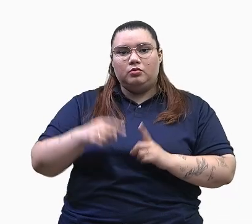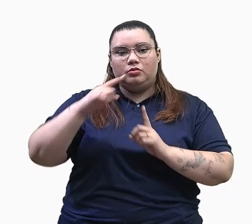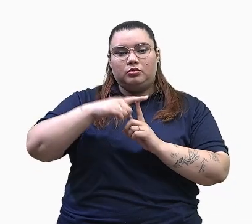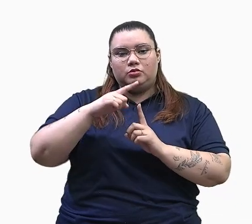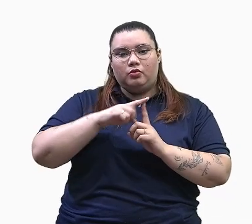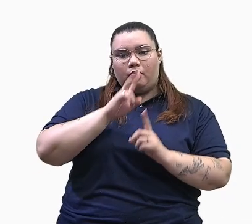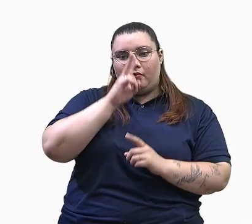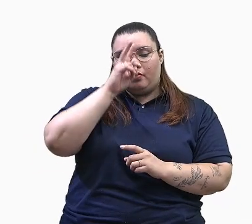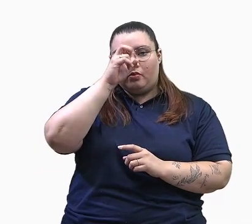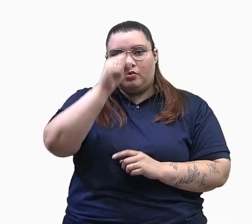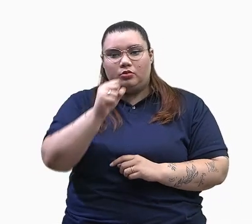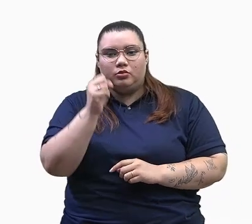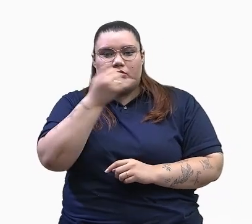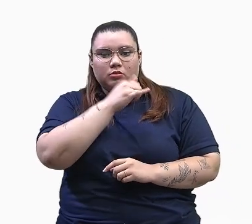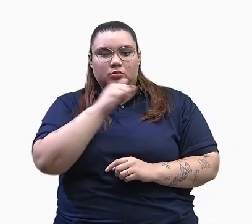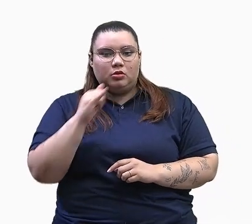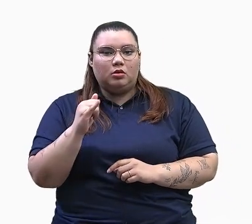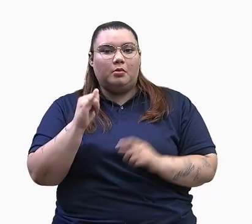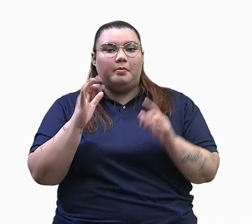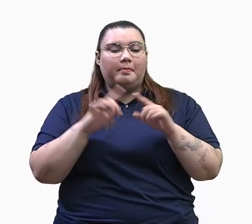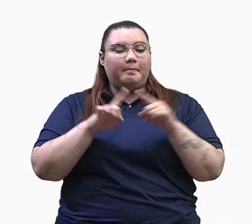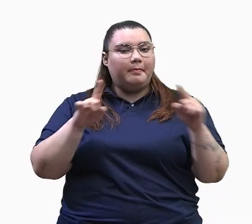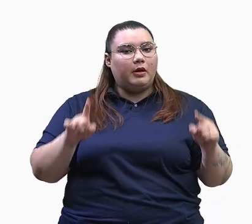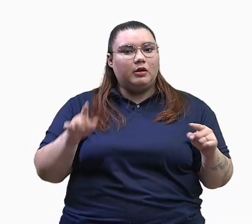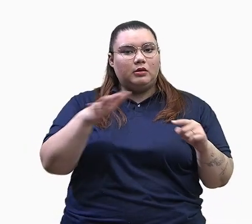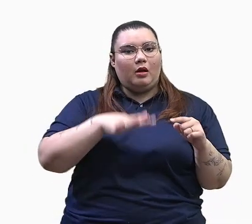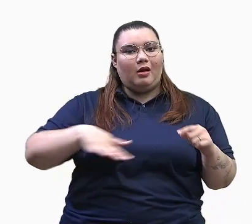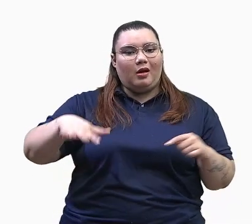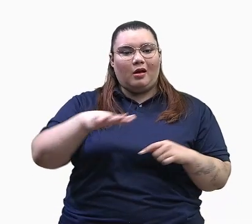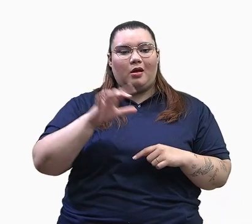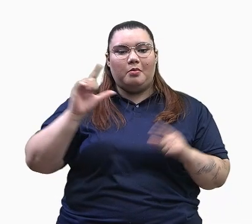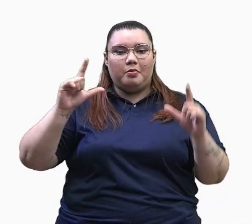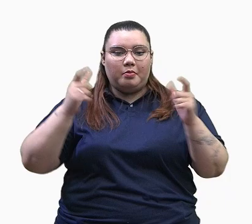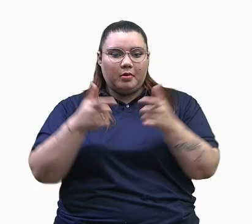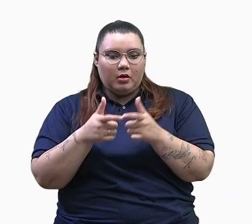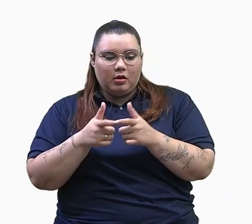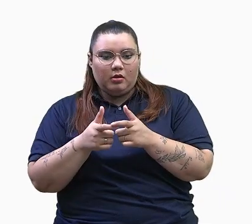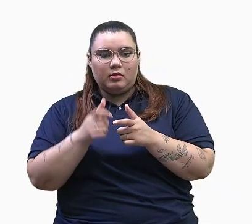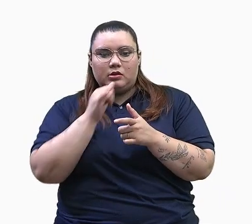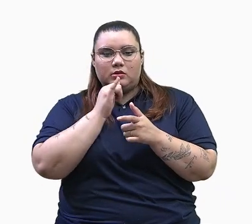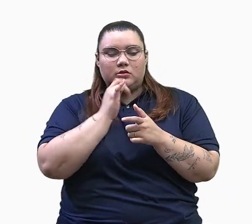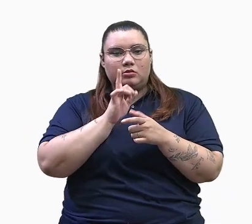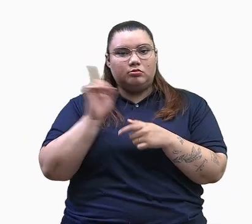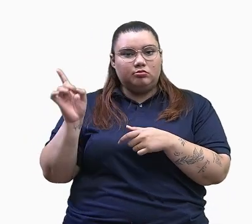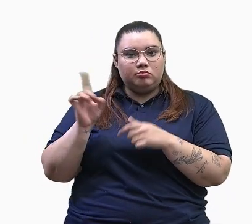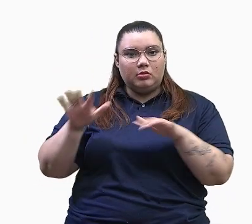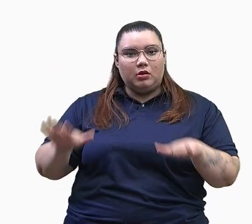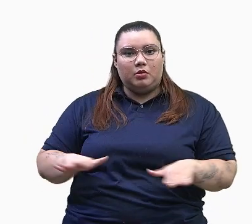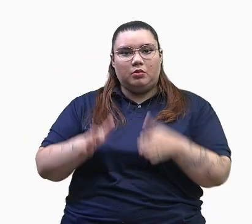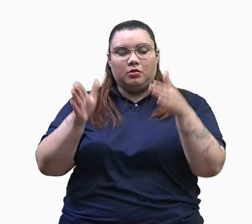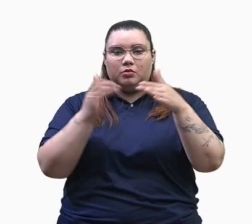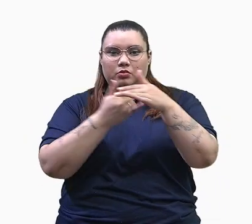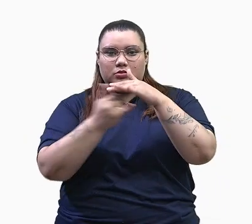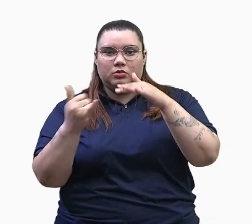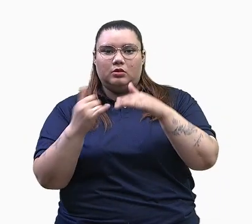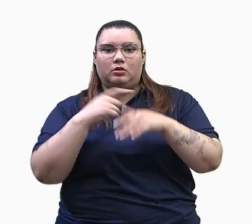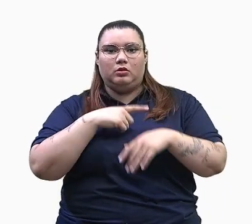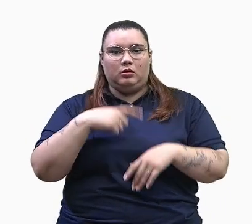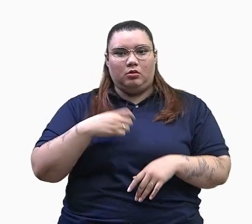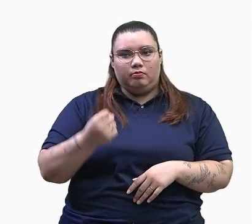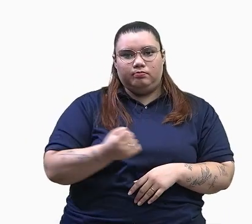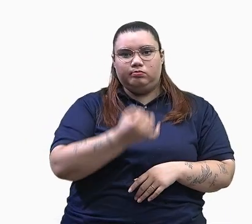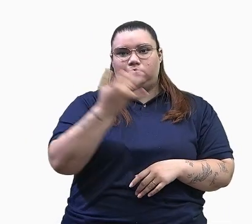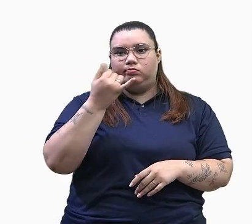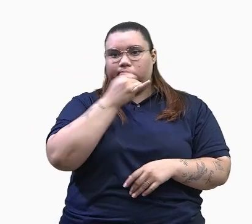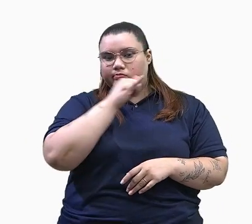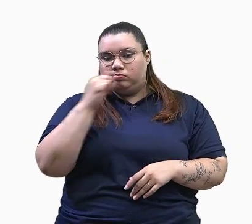temos uma grande quantidade de energia em pouco espaço, né? Por exemplo, nessas usinas, a gente tem aí uma grande quantidade de energia